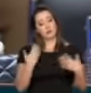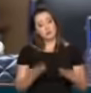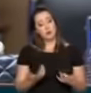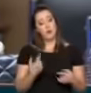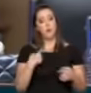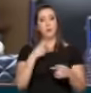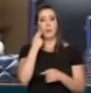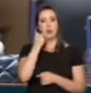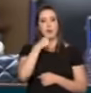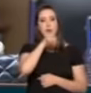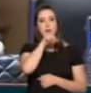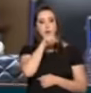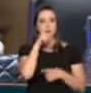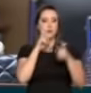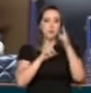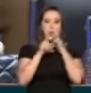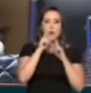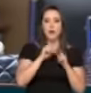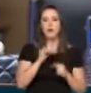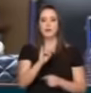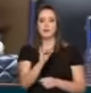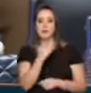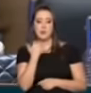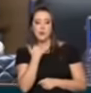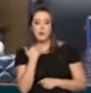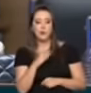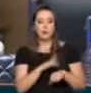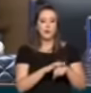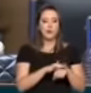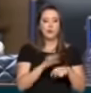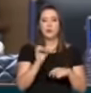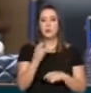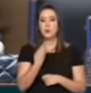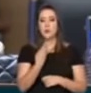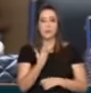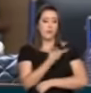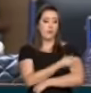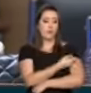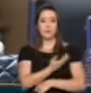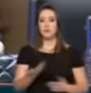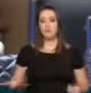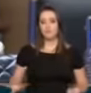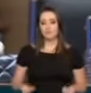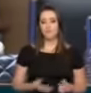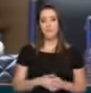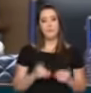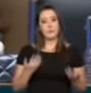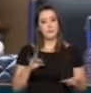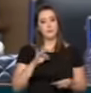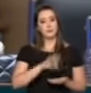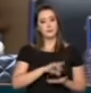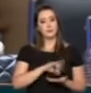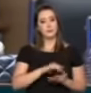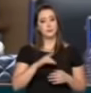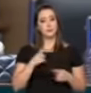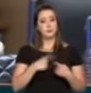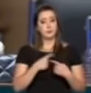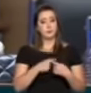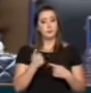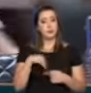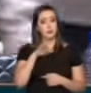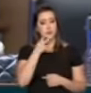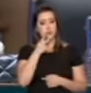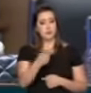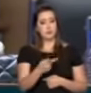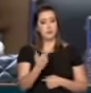a morte de seus filhos, seja em decorrência de alguma doença ou em decorrência de alguma vacina. E a verdade é que, por mais que se diga que